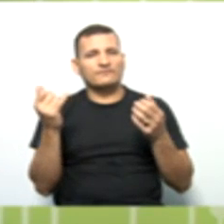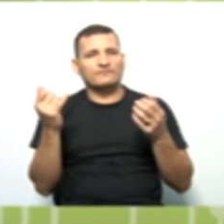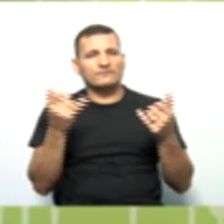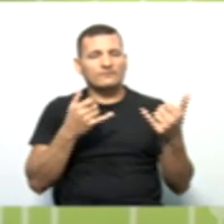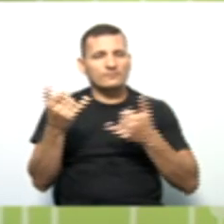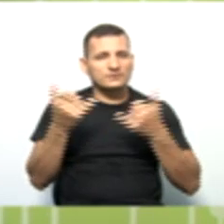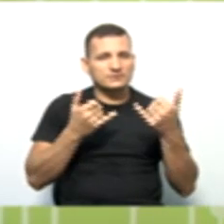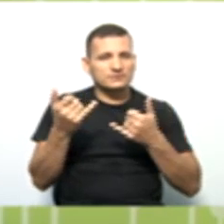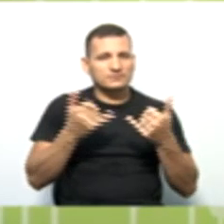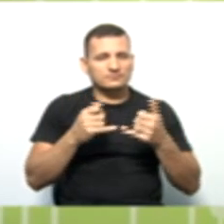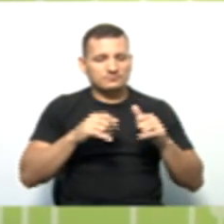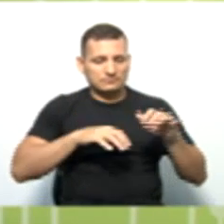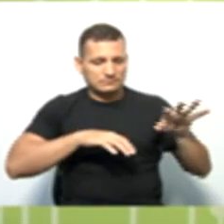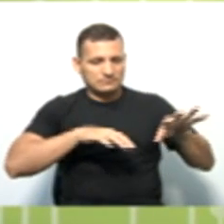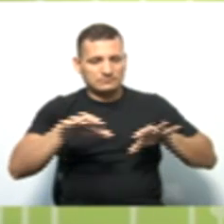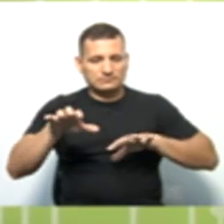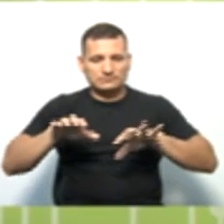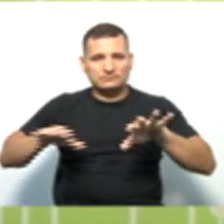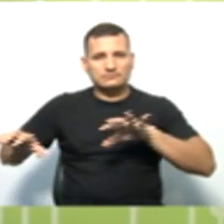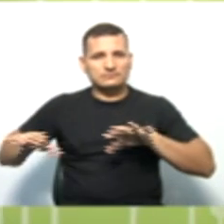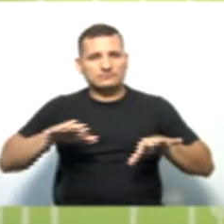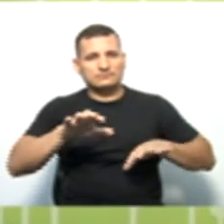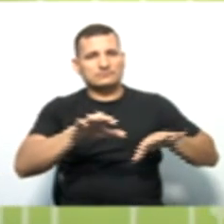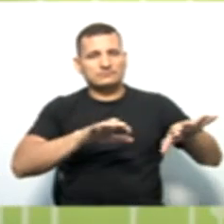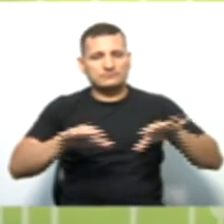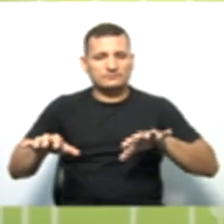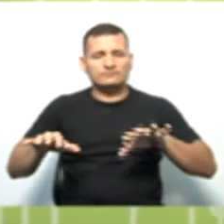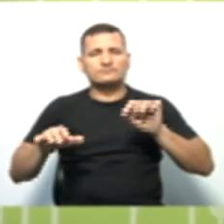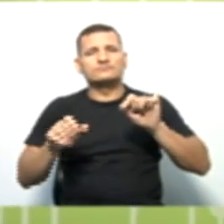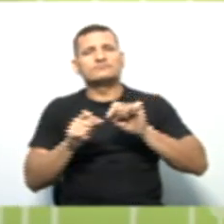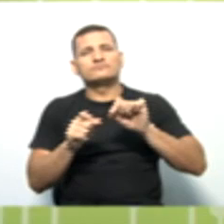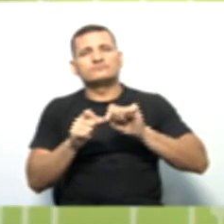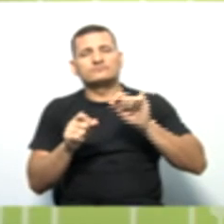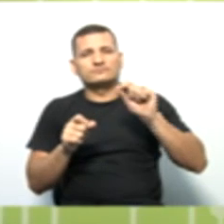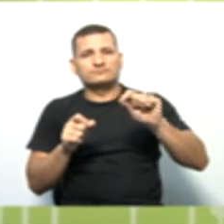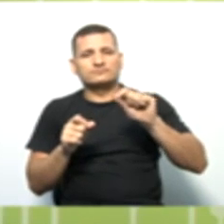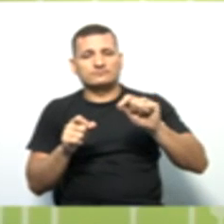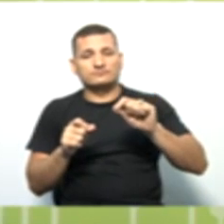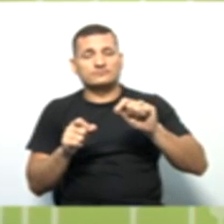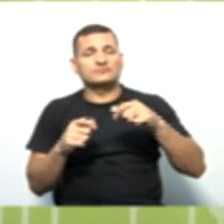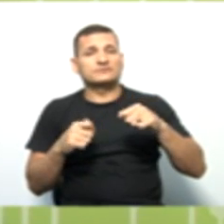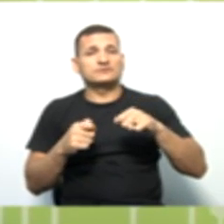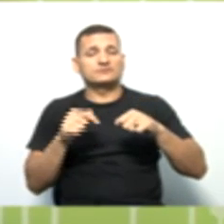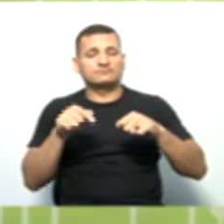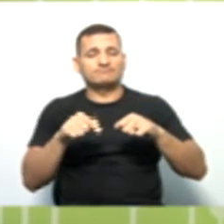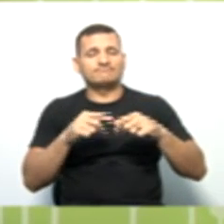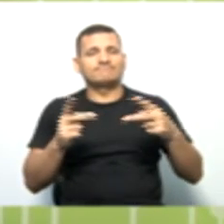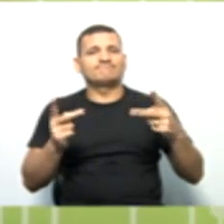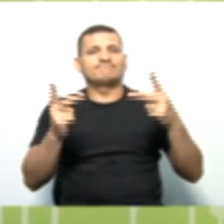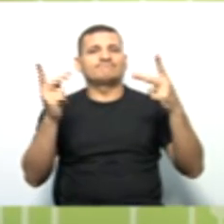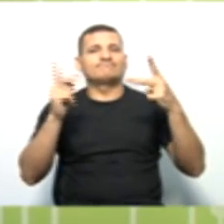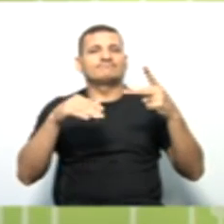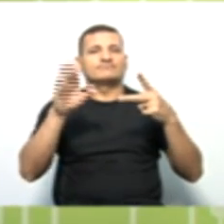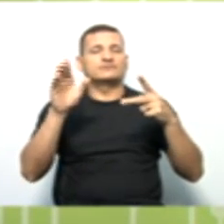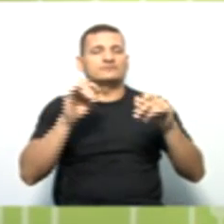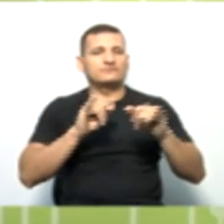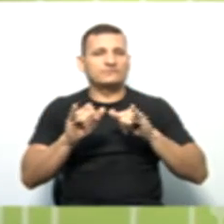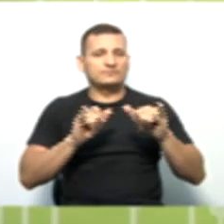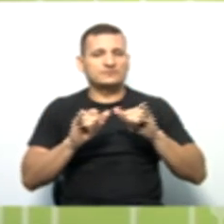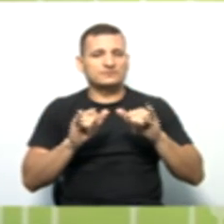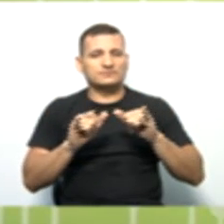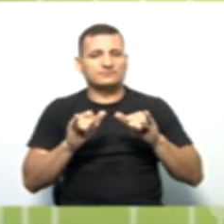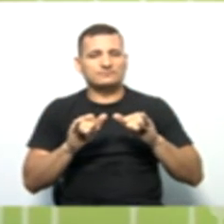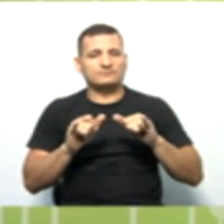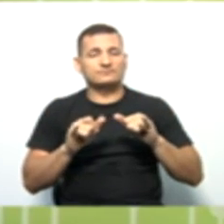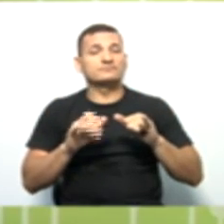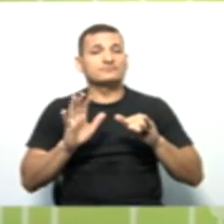parte da análise. O que você vai fazer com isso, né? Pô, eu preciso enriquecer de informações, de detalhes, tudo isso.